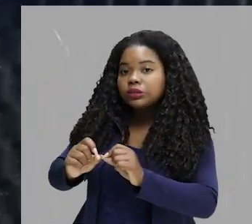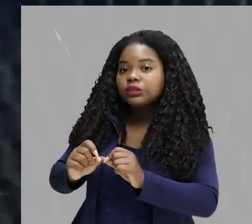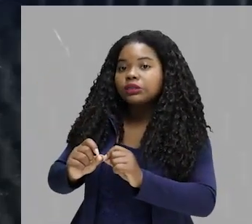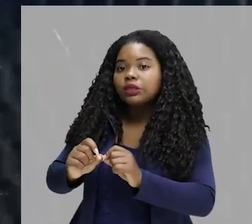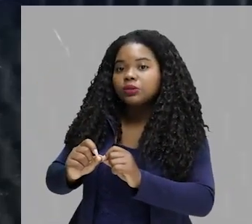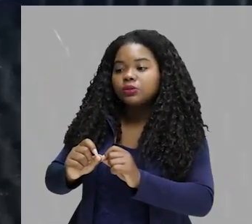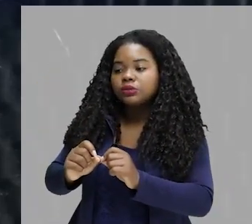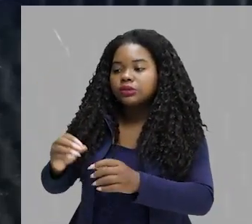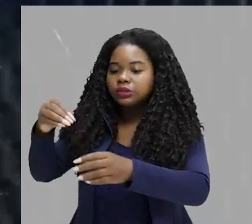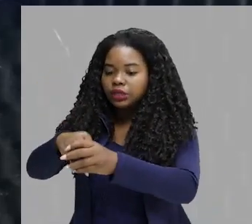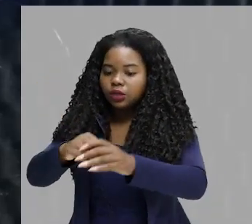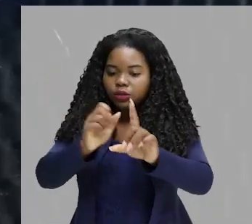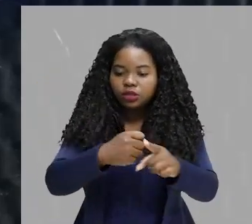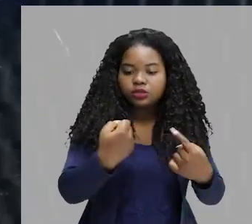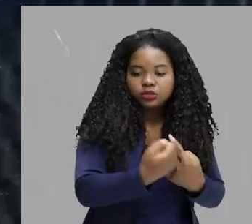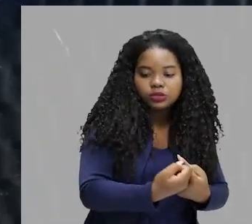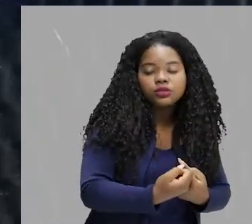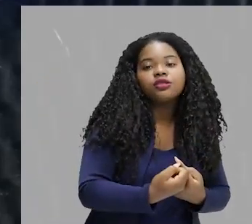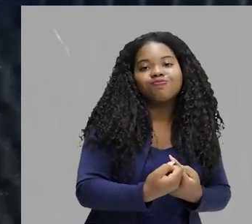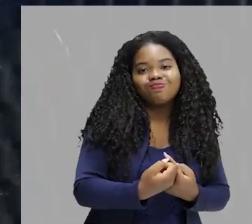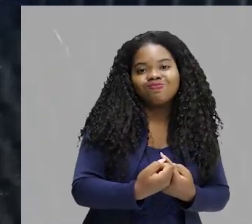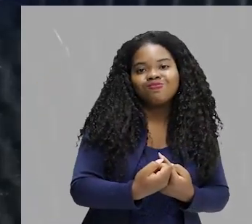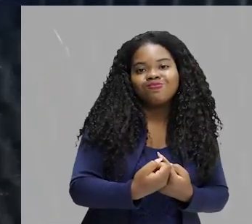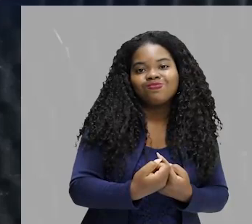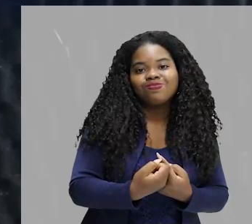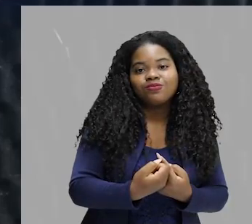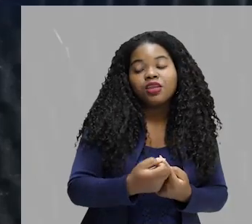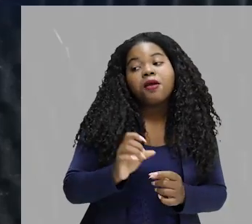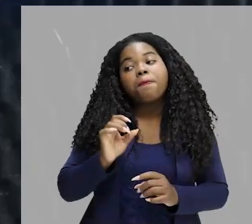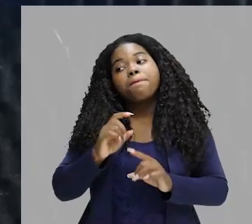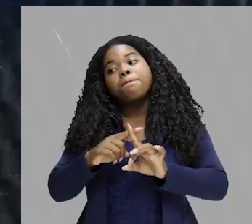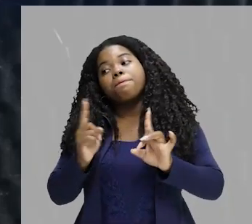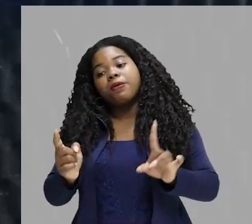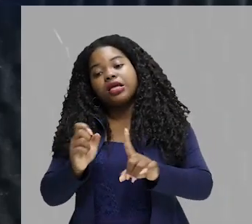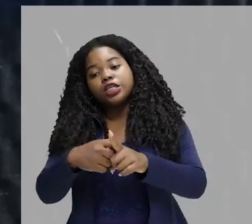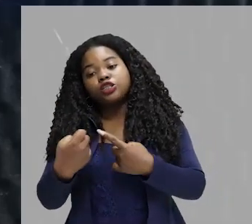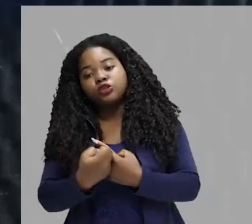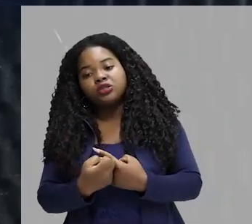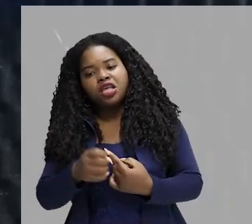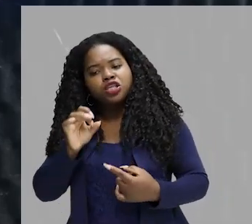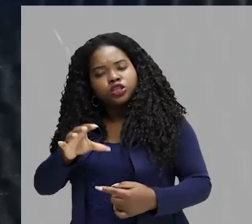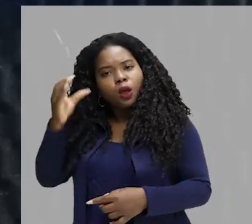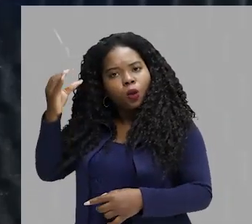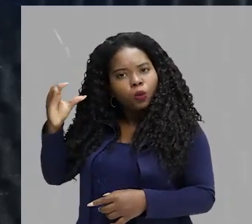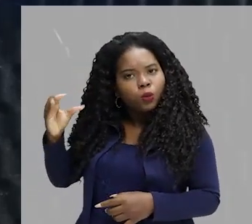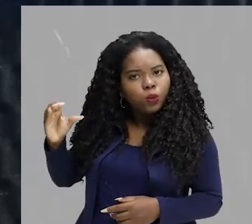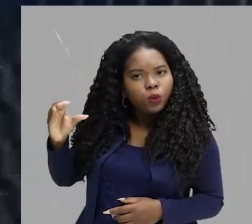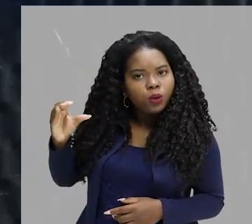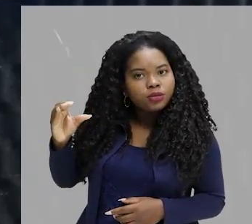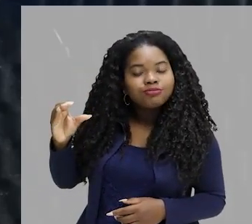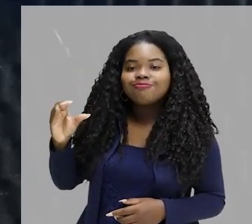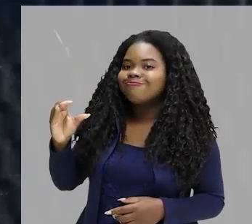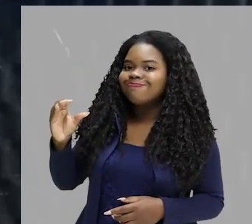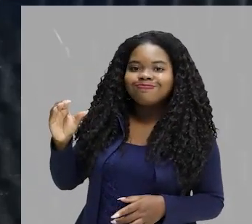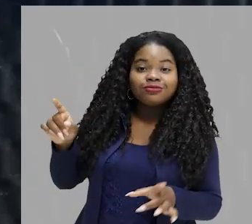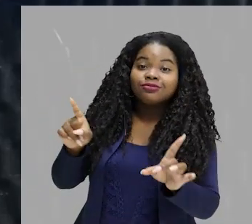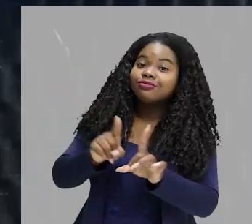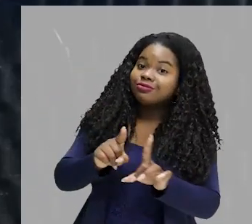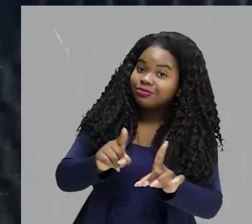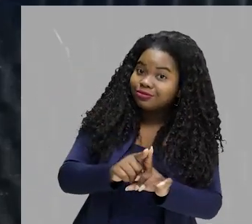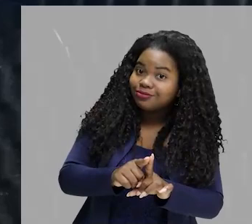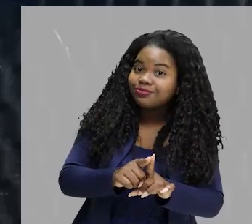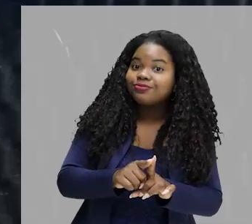conjunto sociedade. Faz parte da sociedade. Só que a sociedade não é só a cultura. Também é a